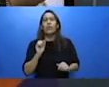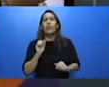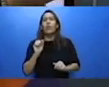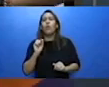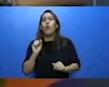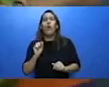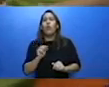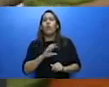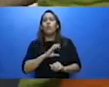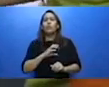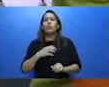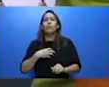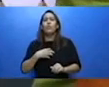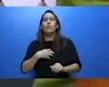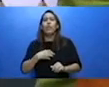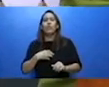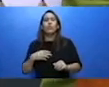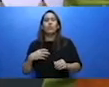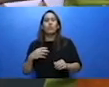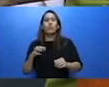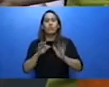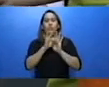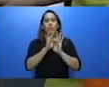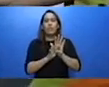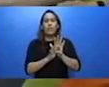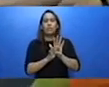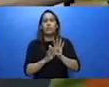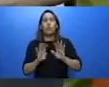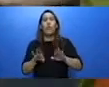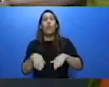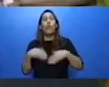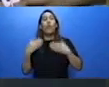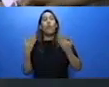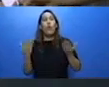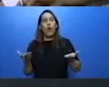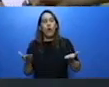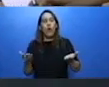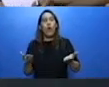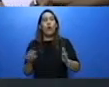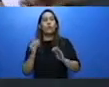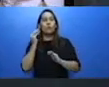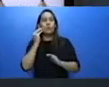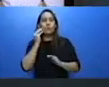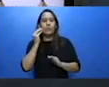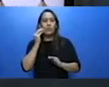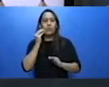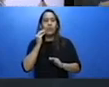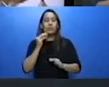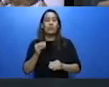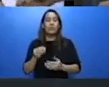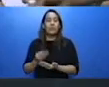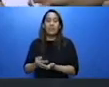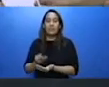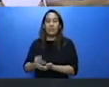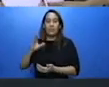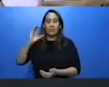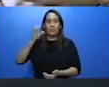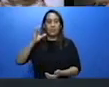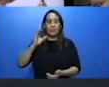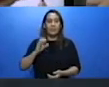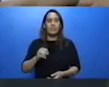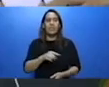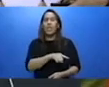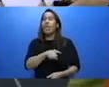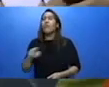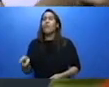texto é esse? Qual experimento realizado nas aulas de ciência